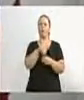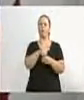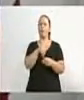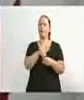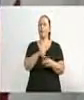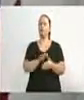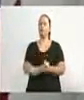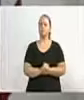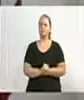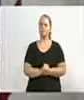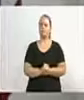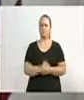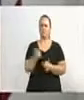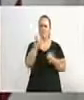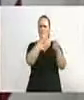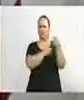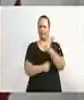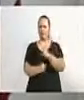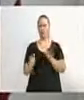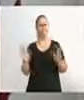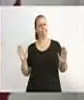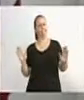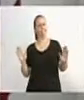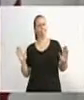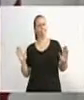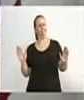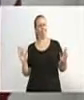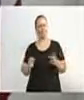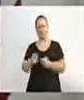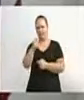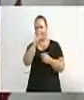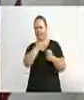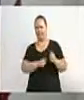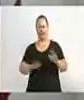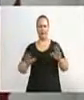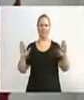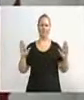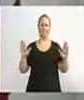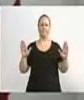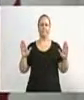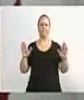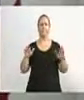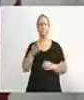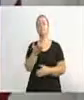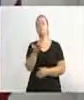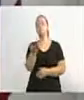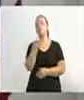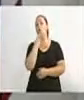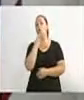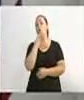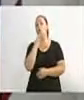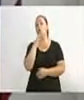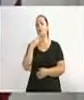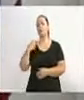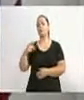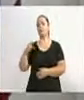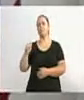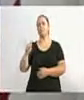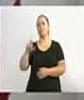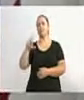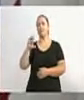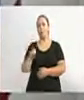Ah, mas foi enganado? Não, não foi enganado. Não foi enganado. Todo mundo conhece o Paulo Maluf há mais de 50